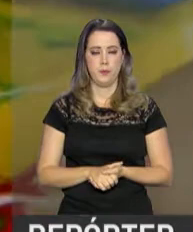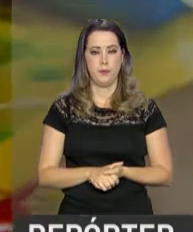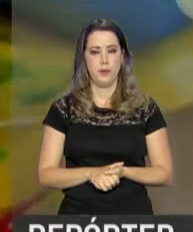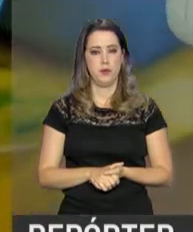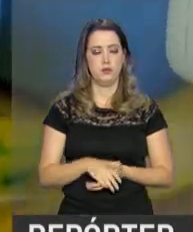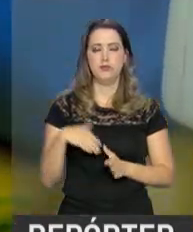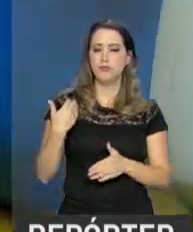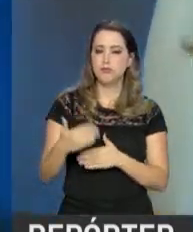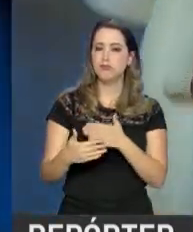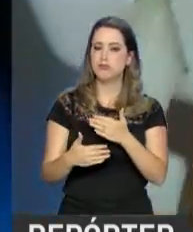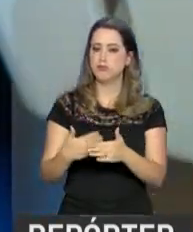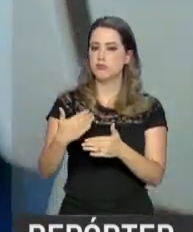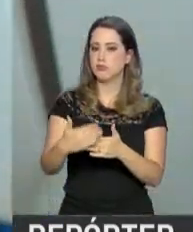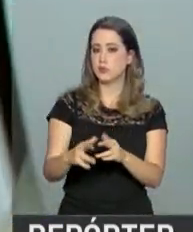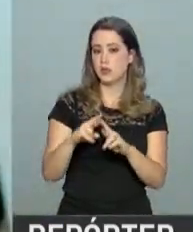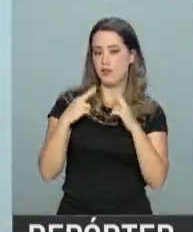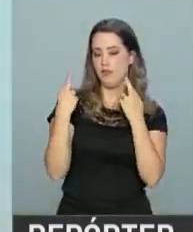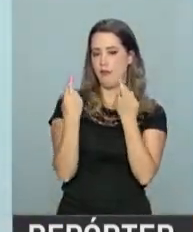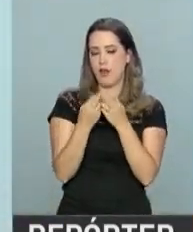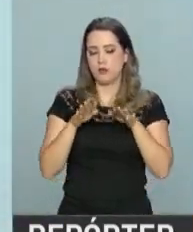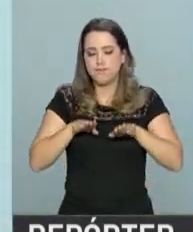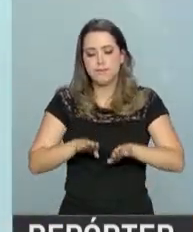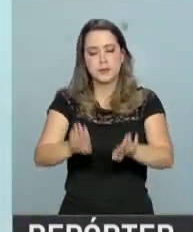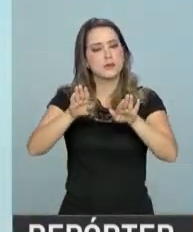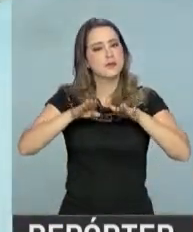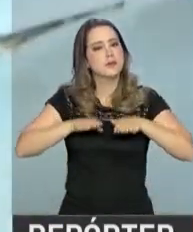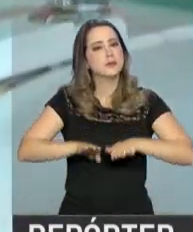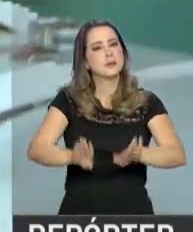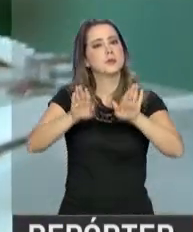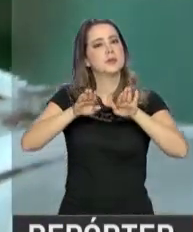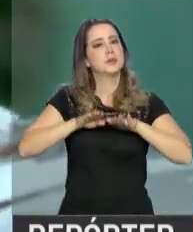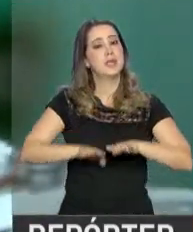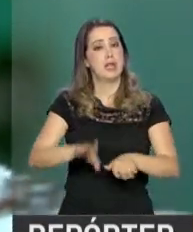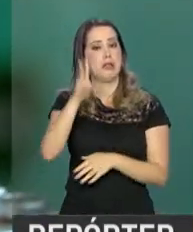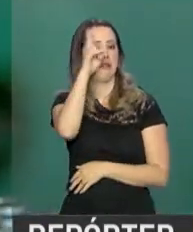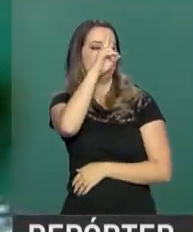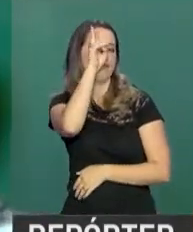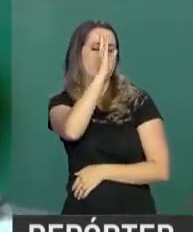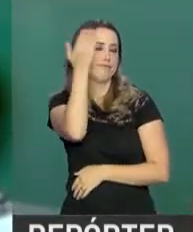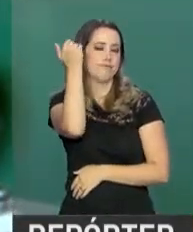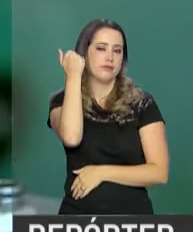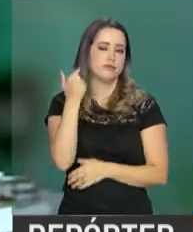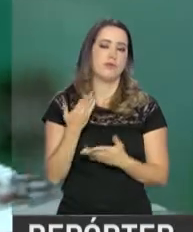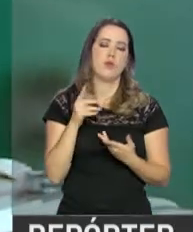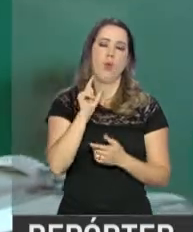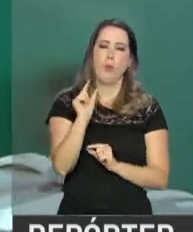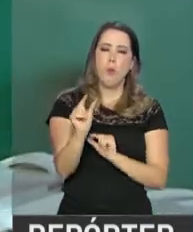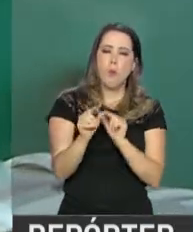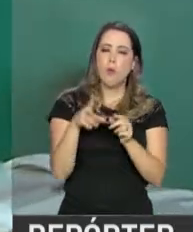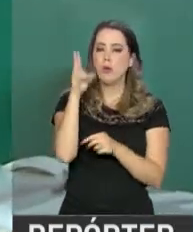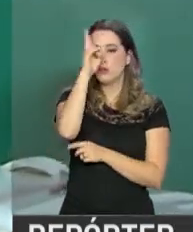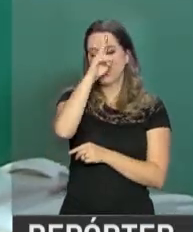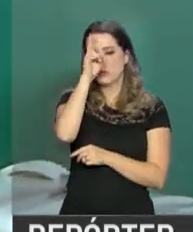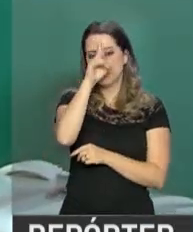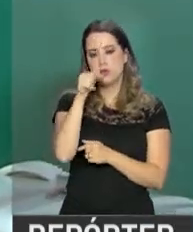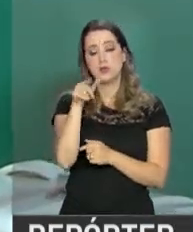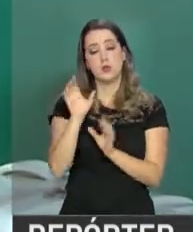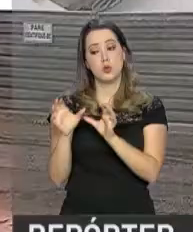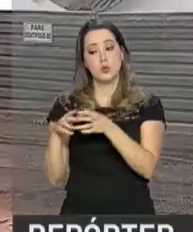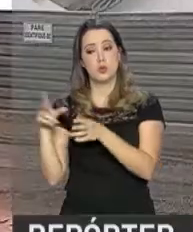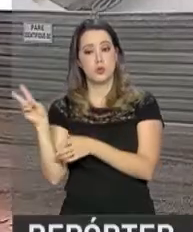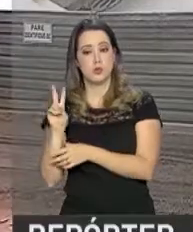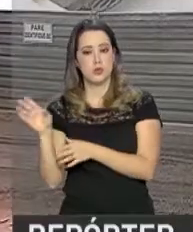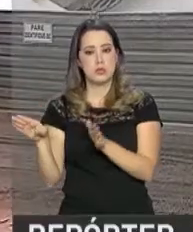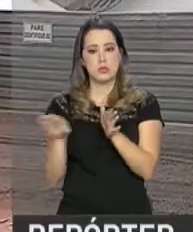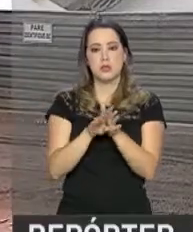Aos poucos, Ana vai reunindo e costurando lembranças. Na colcha de retalhos, um pouco da história de venezuelanos